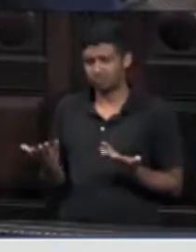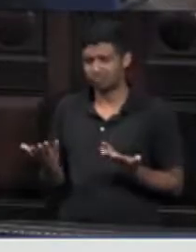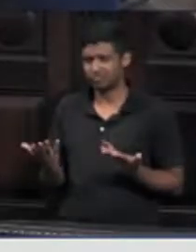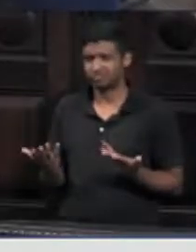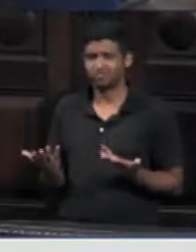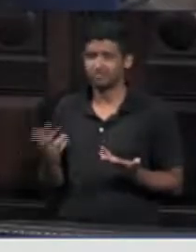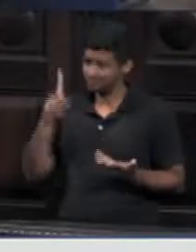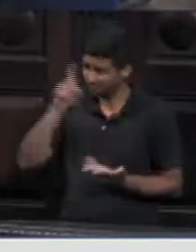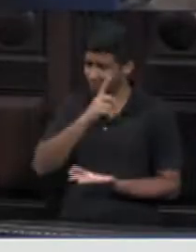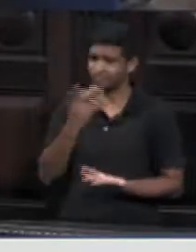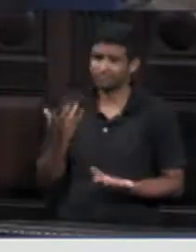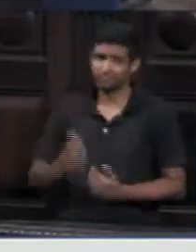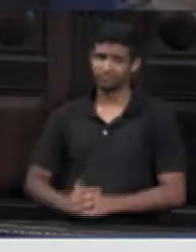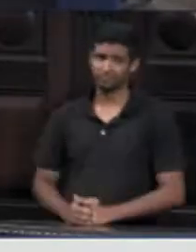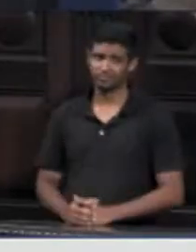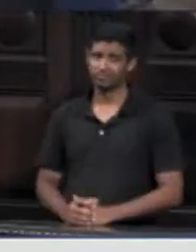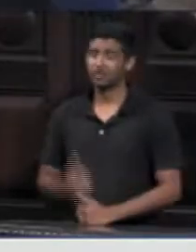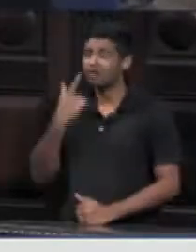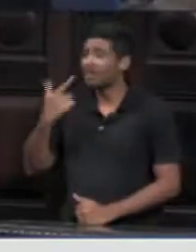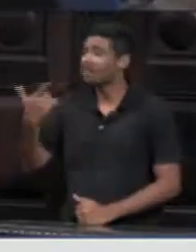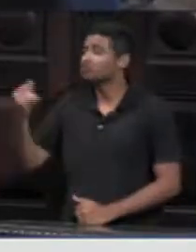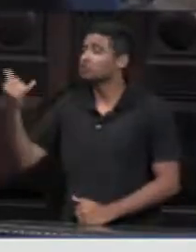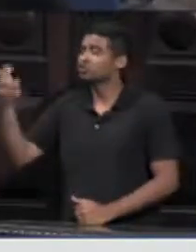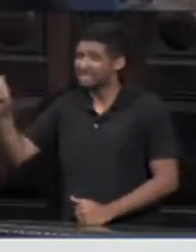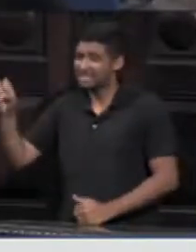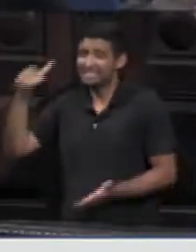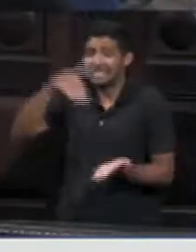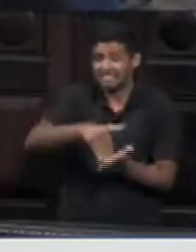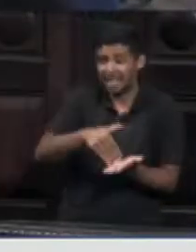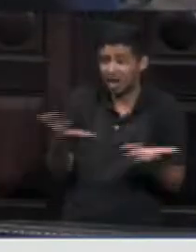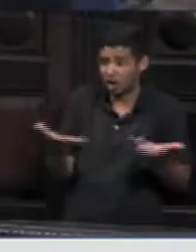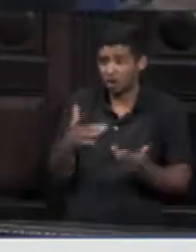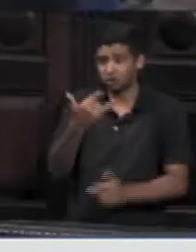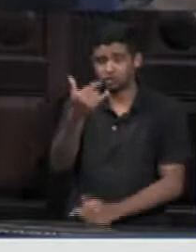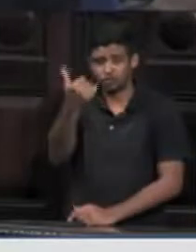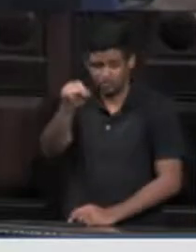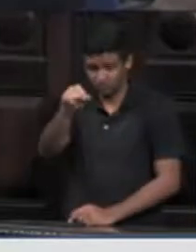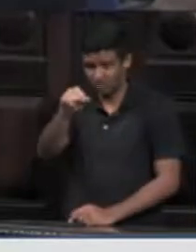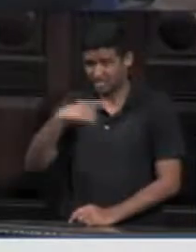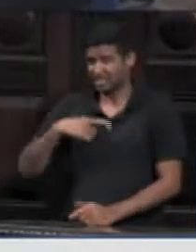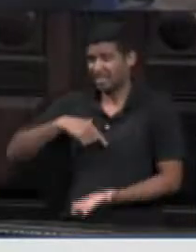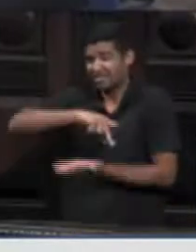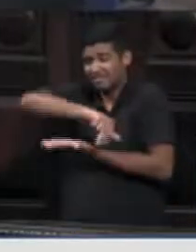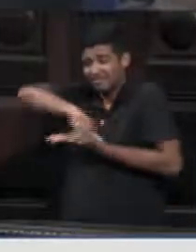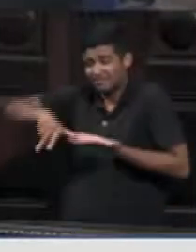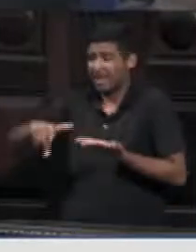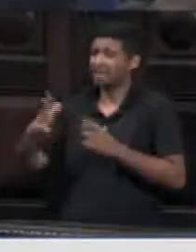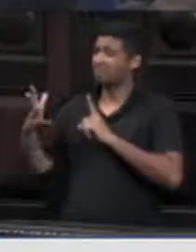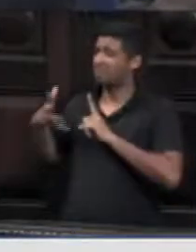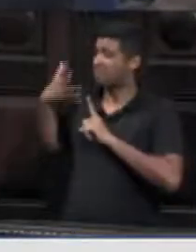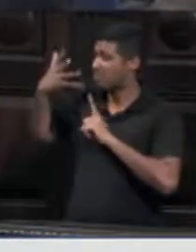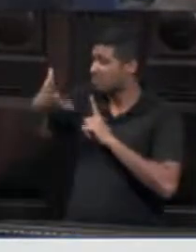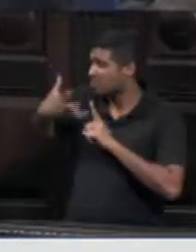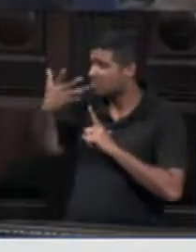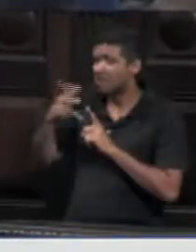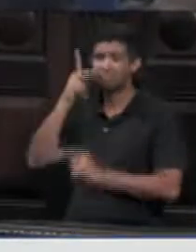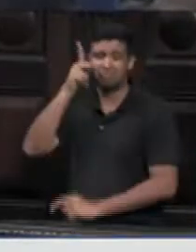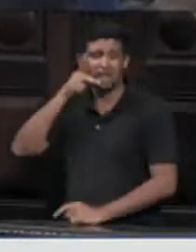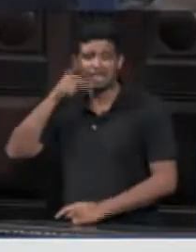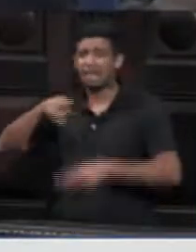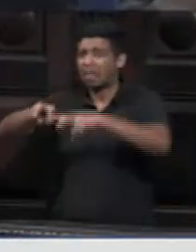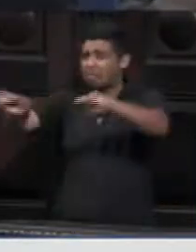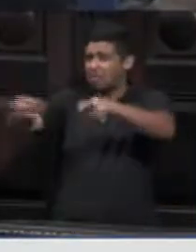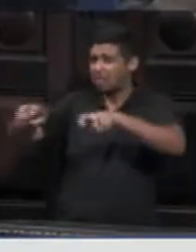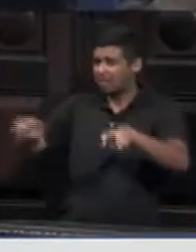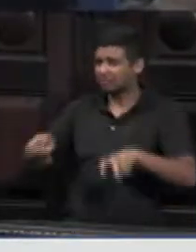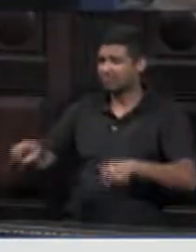complexa. Muito complexa. De lá para cá, foram sucessivos movimentos. Houve audiências aqui em plenário, houve